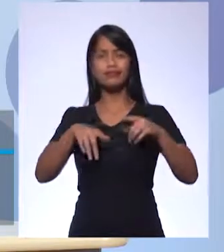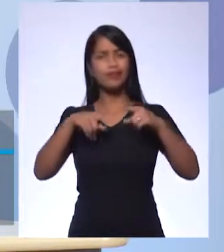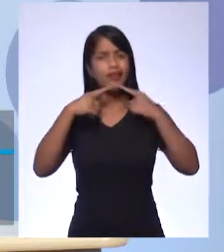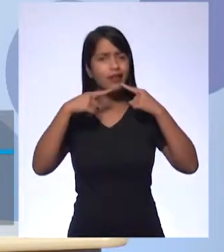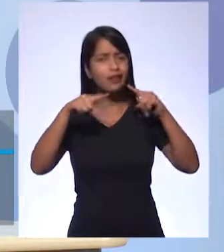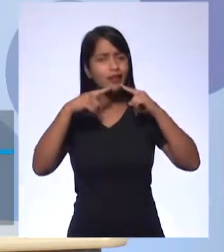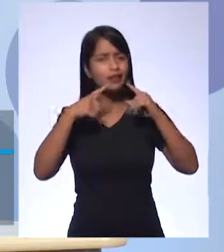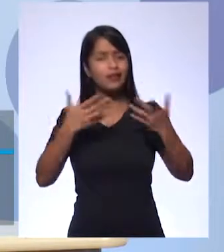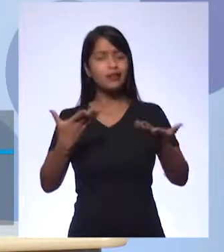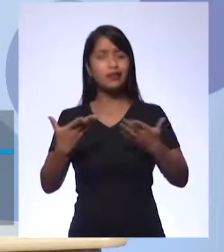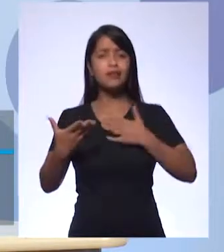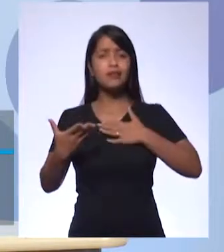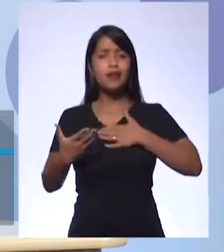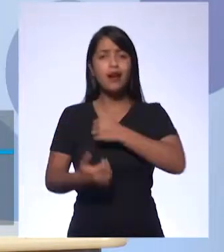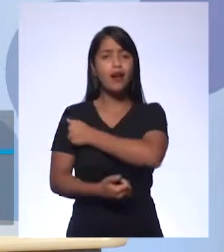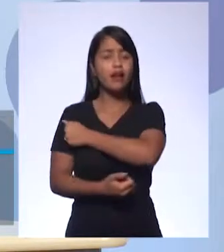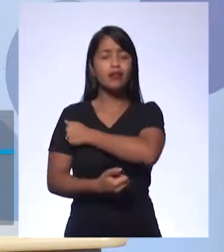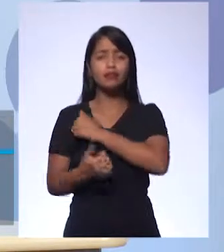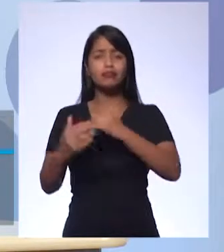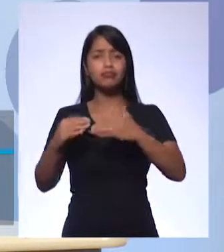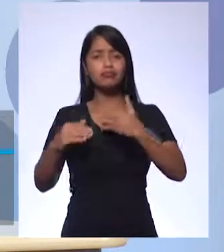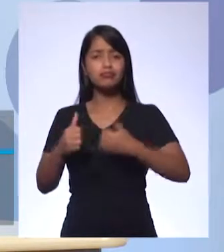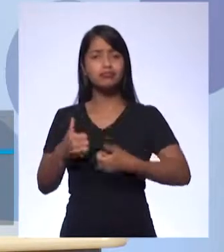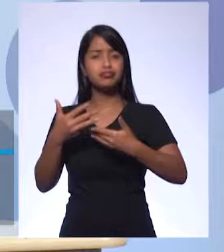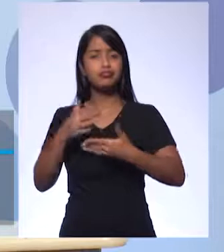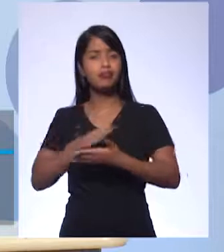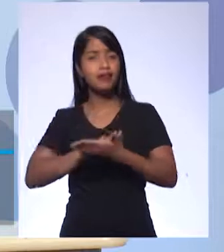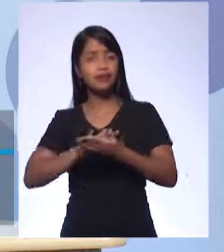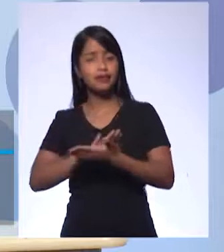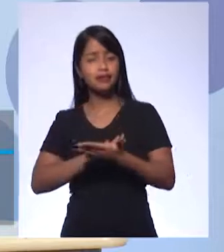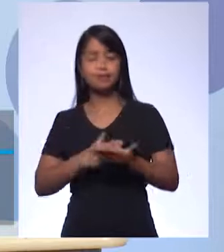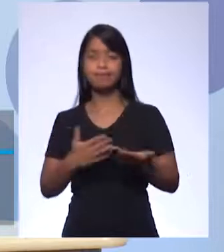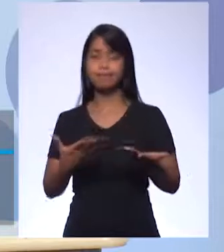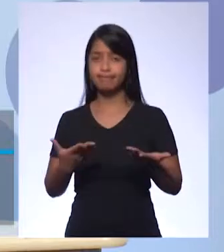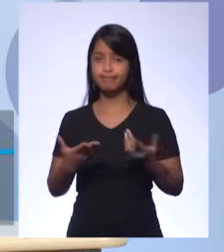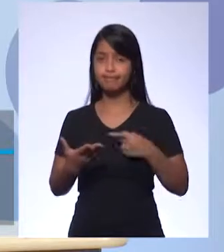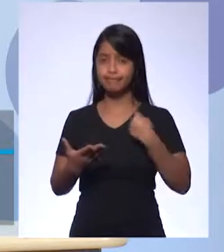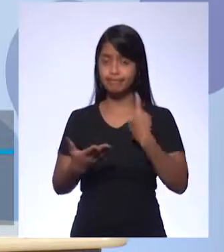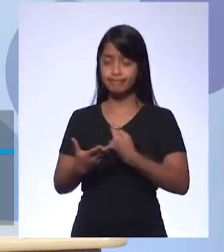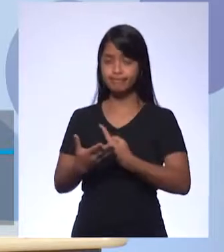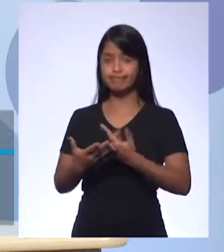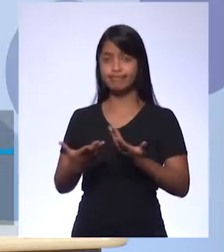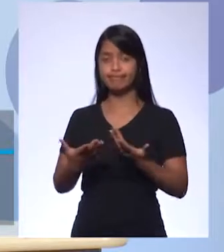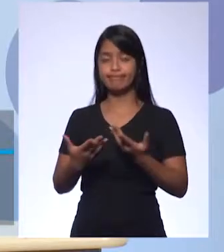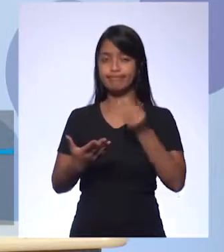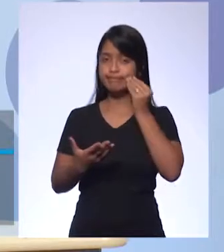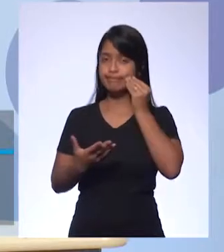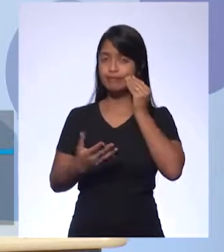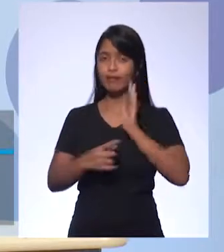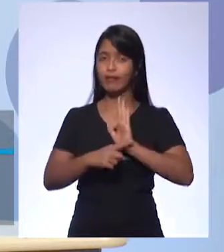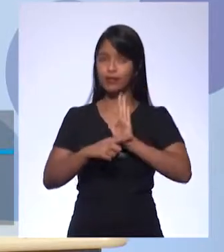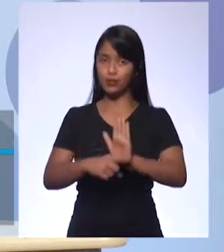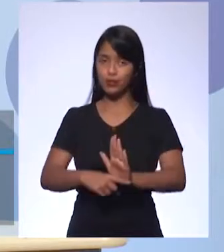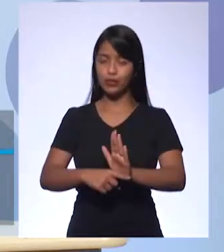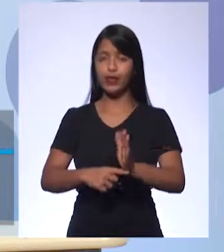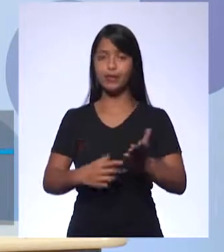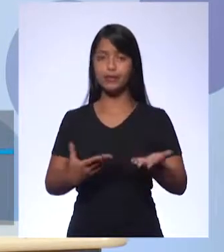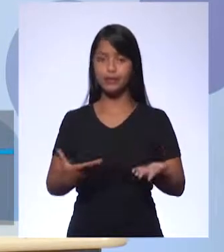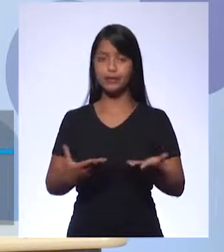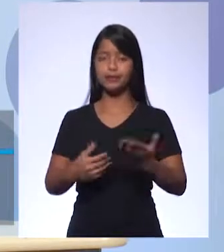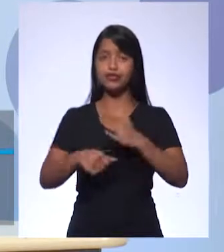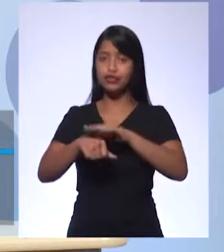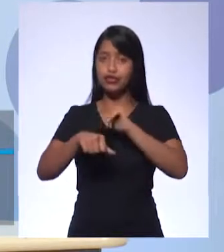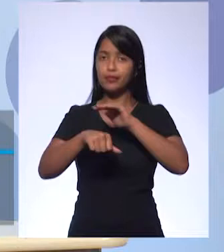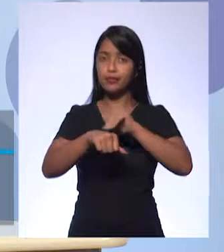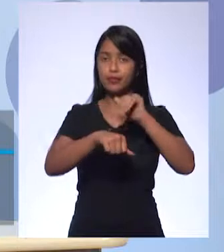tendo interação no chat, viu, professor? Então, o que a gente puder ajudar, né? Aí fazendo as convocações